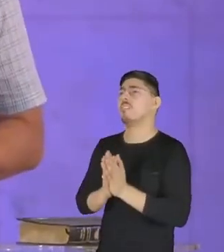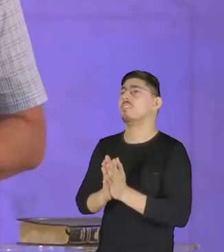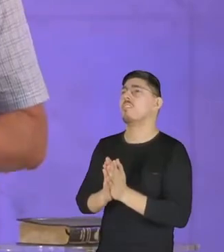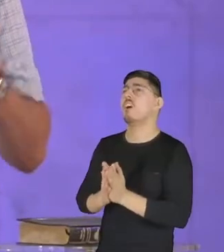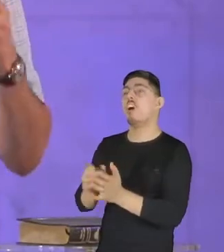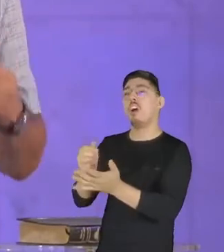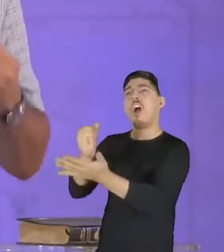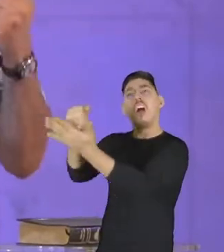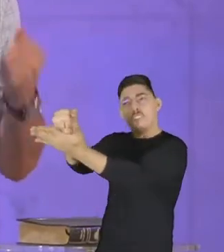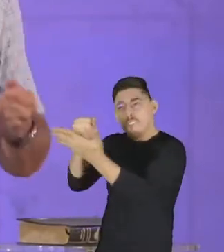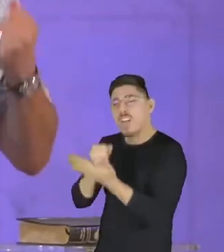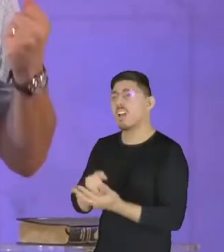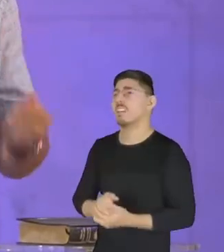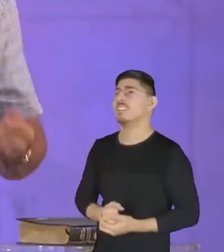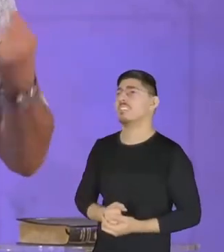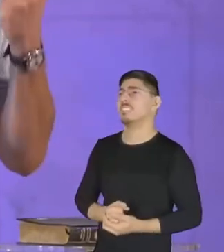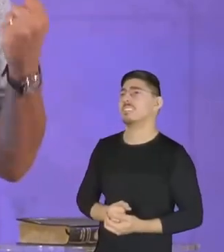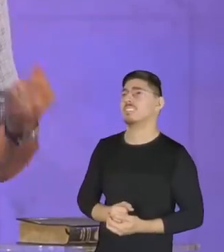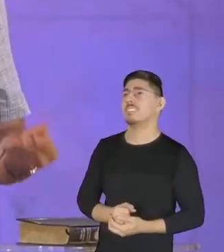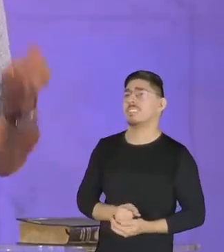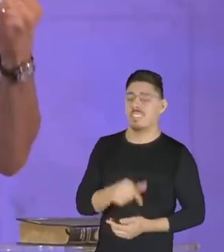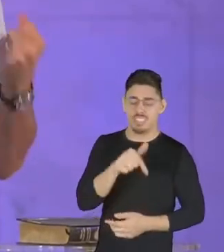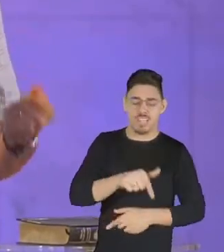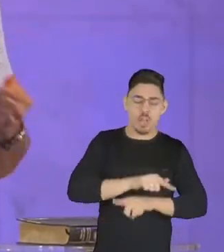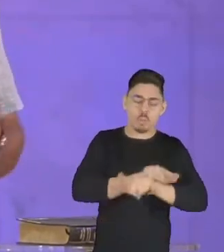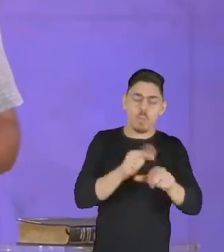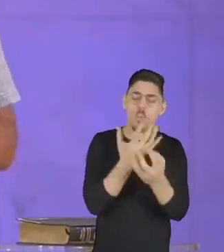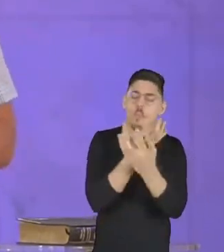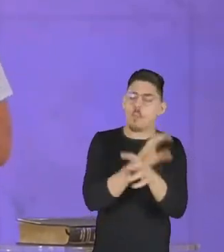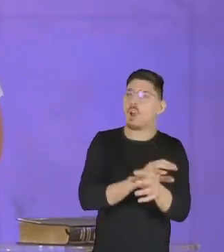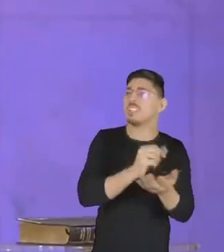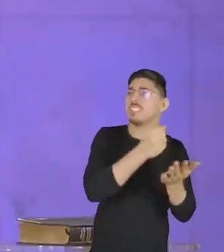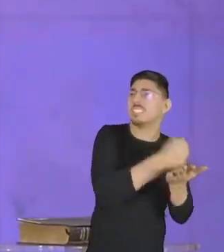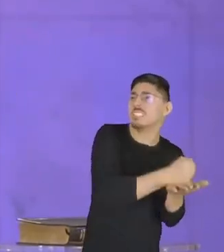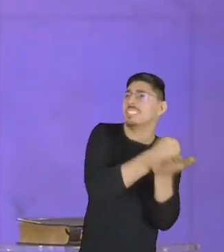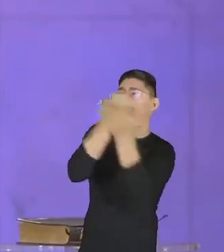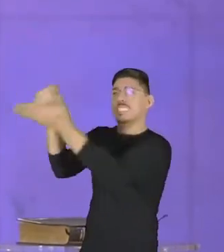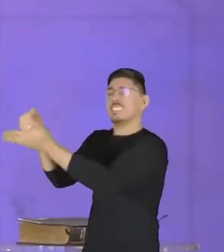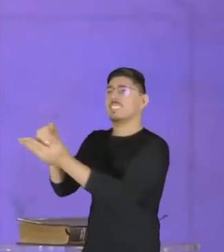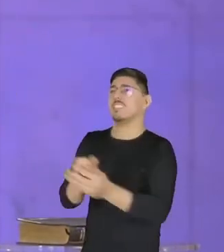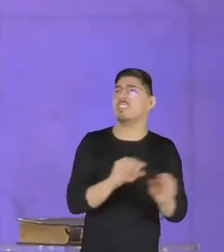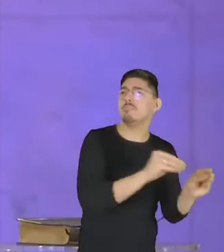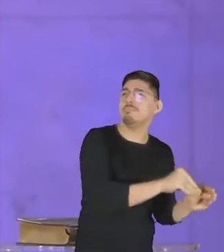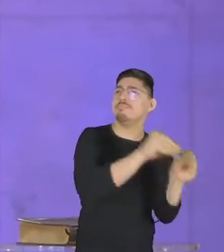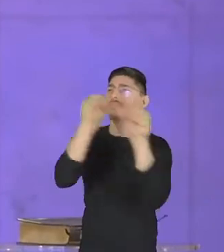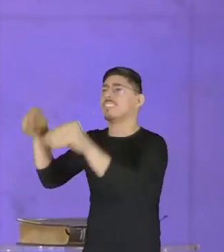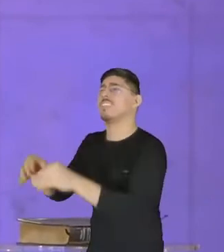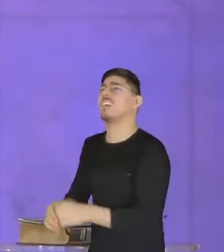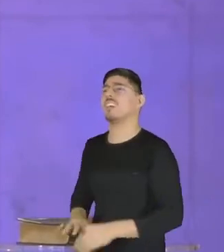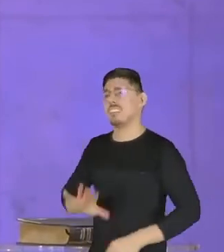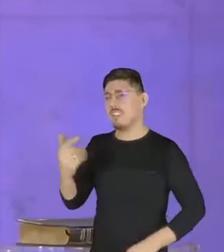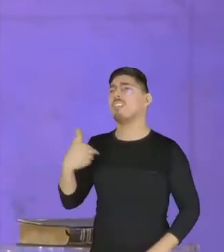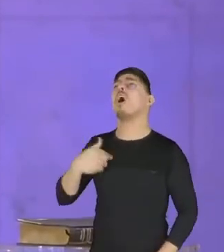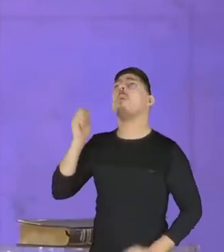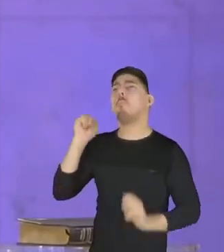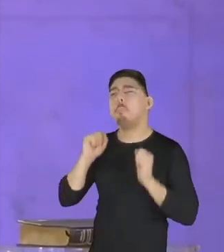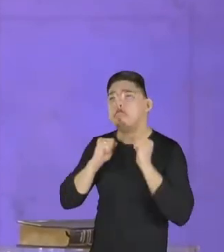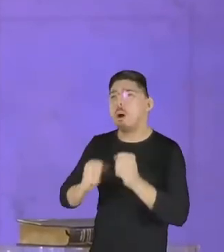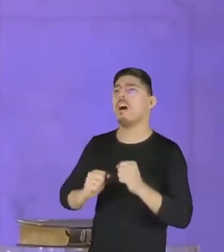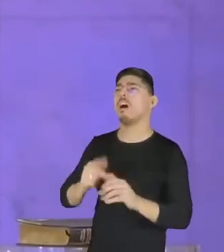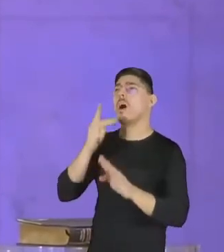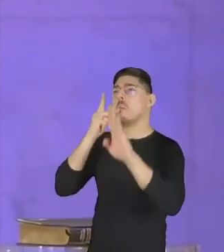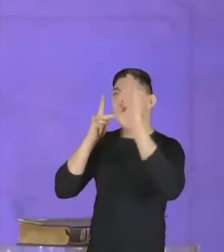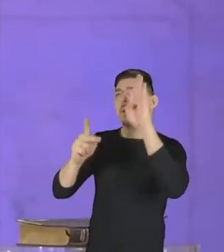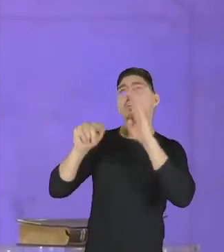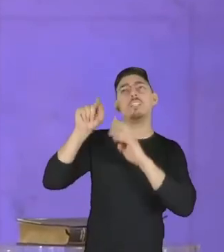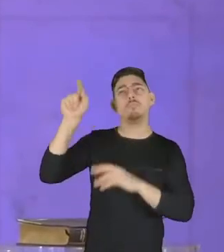deserto. Vem me resgatar deste deserto da incredulidade e da desobediência, para que eu possa viver as promessas com o